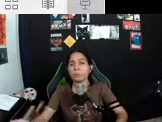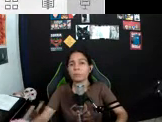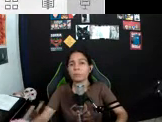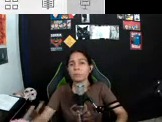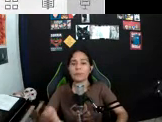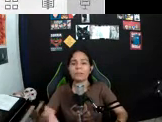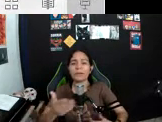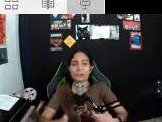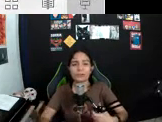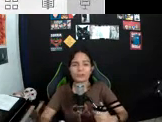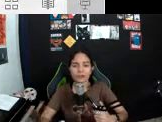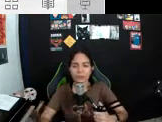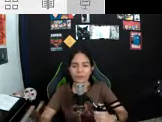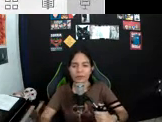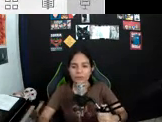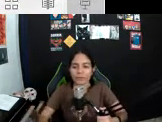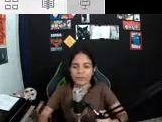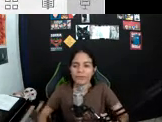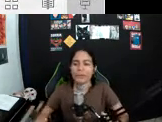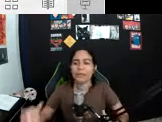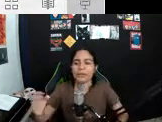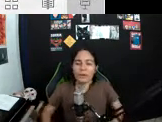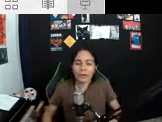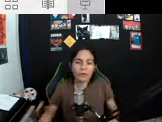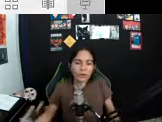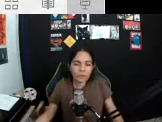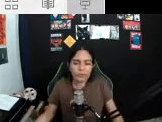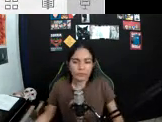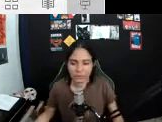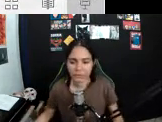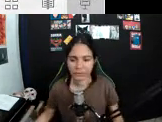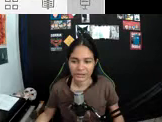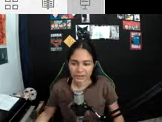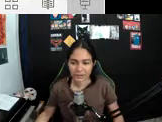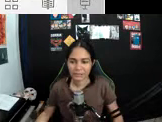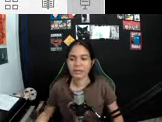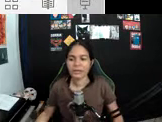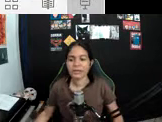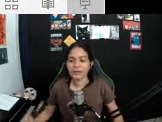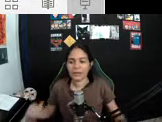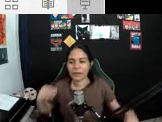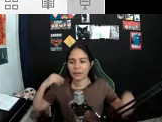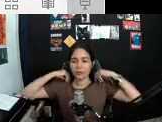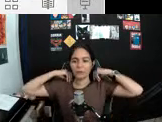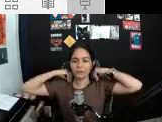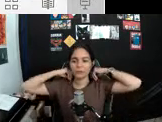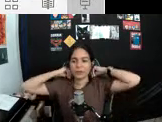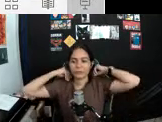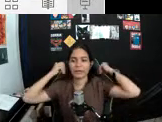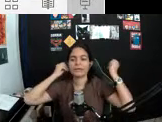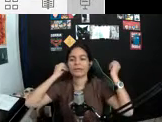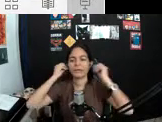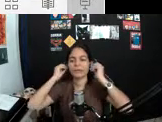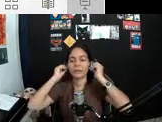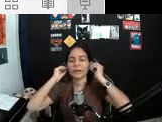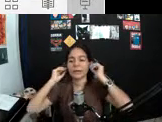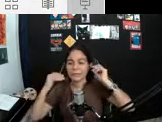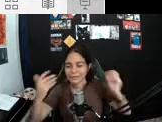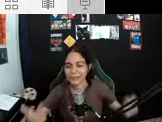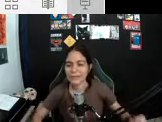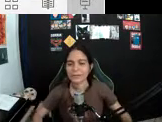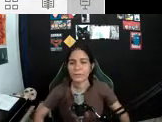que possa levar prejuízo para você, ou imediatamente, né, ou futuramente.